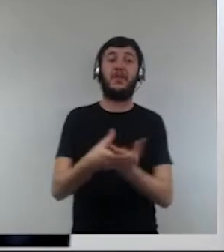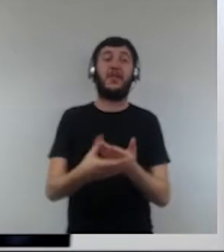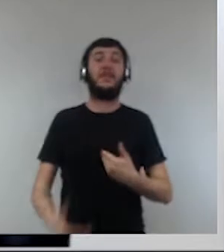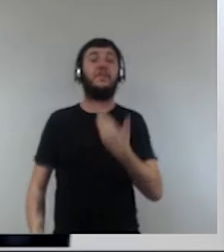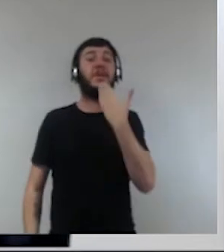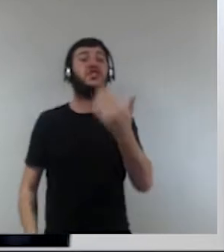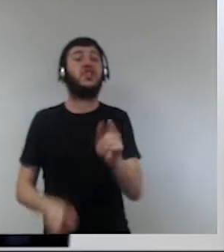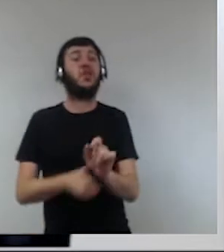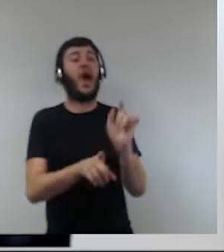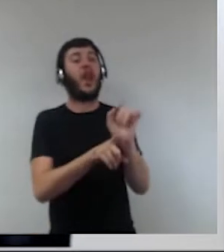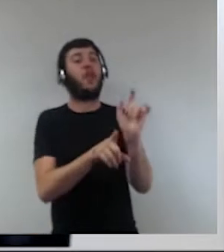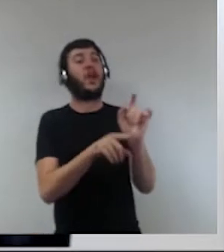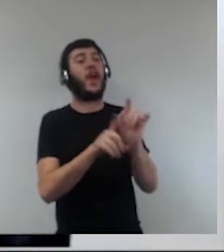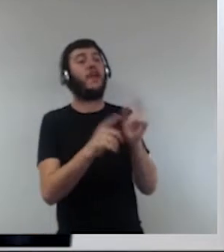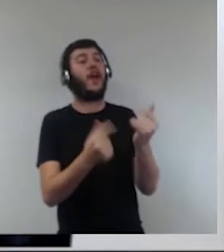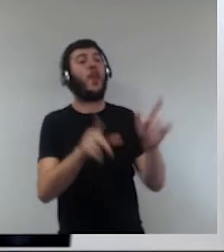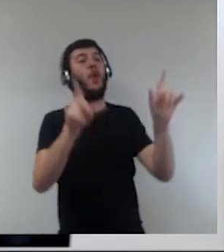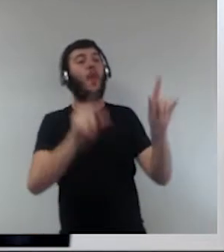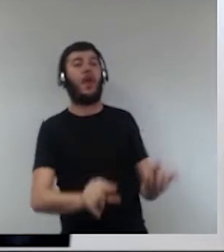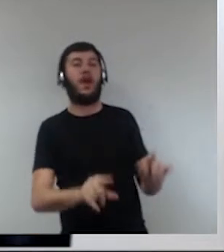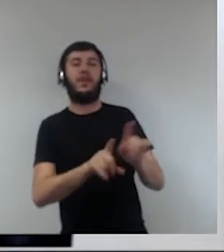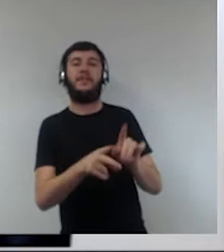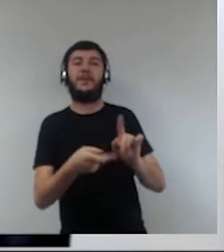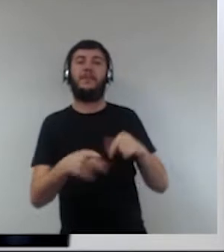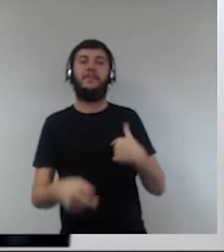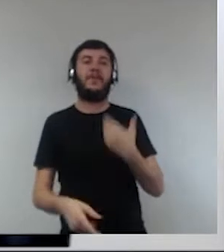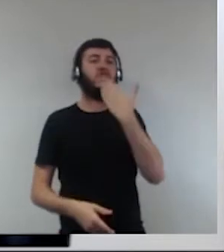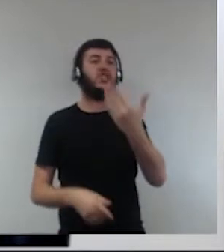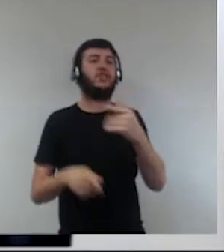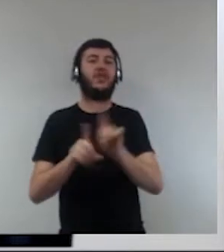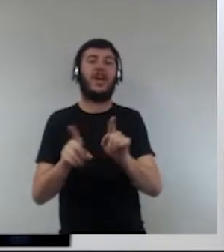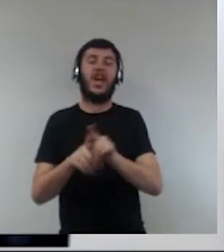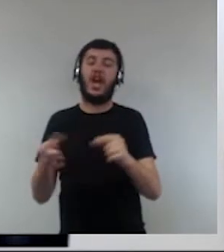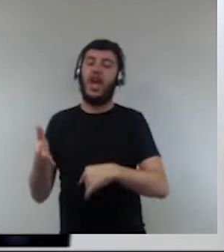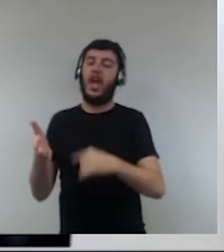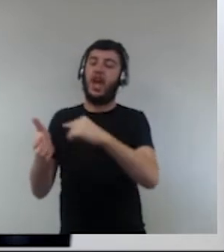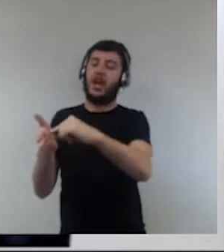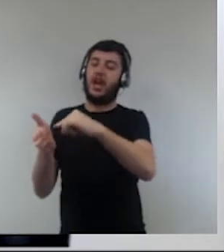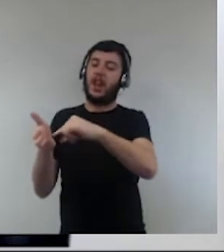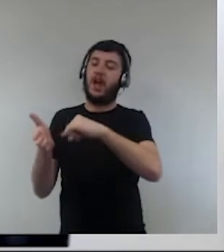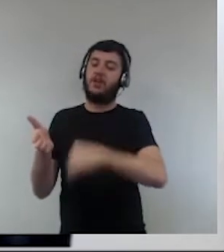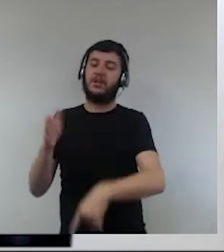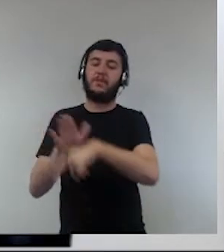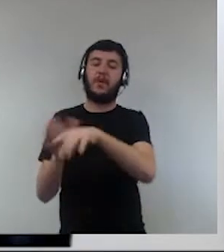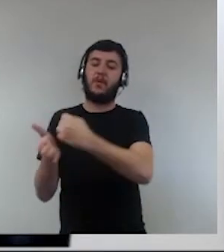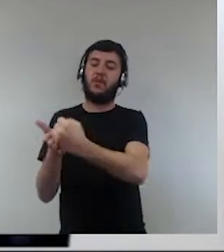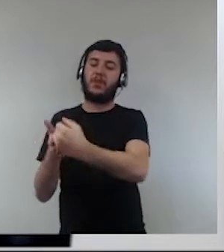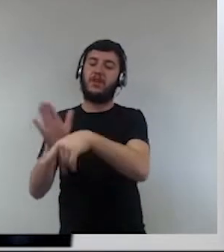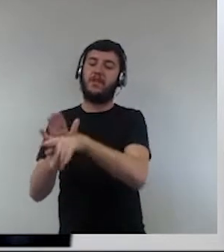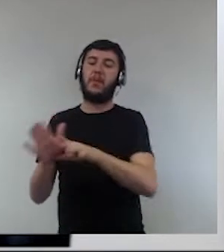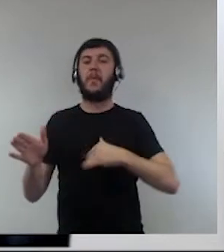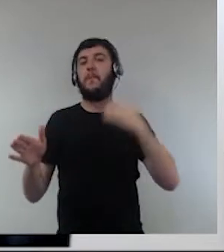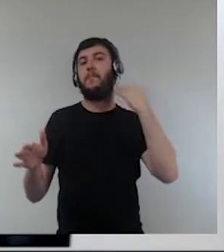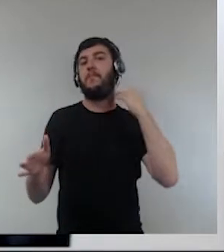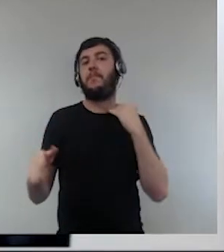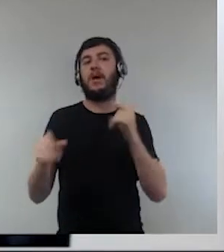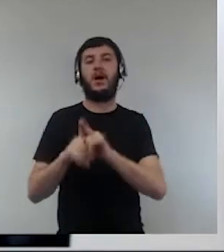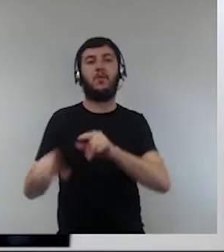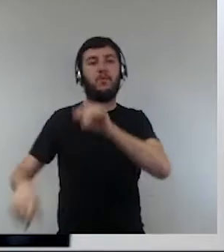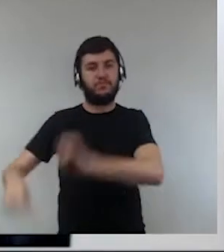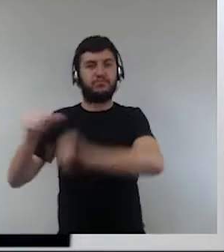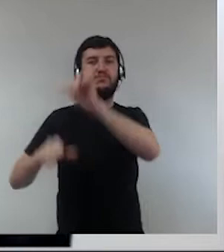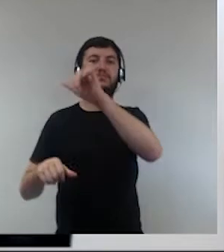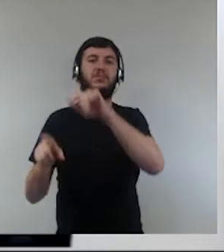redução de aluguéis, modificação de cláusulas contratuais de contratos bancários, redução de mensalidades